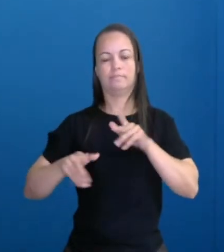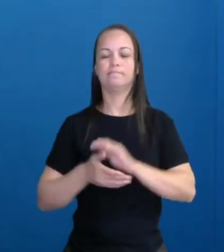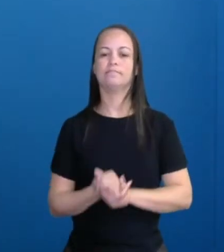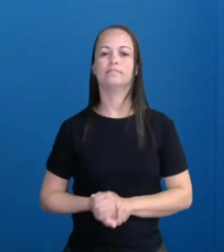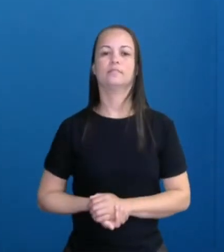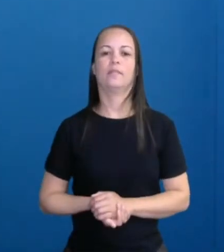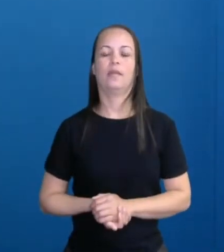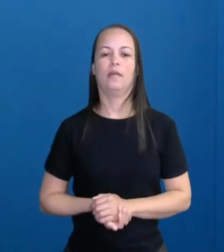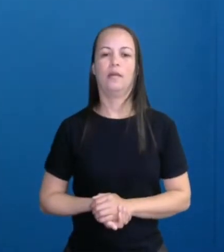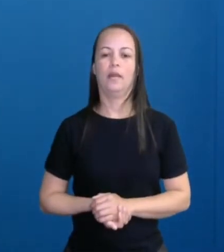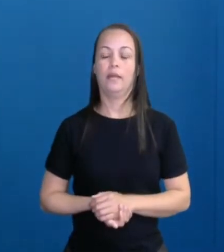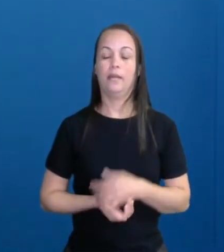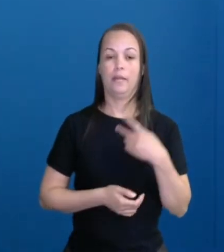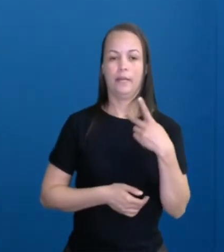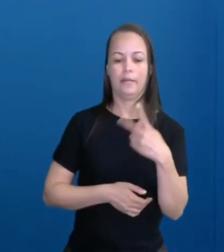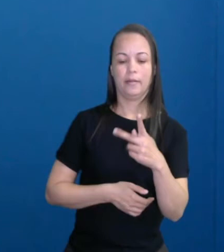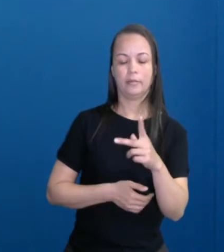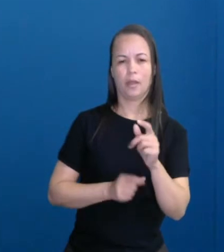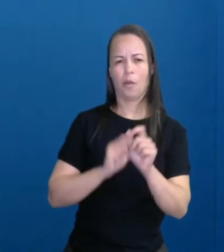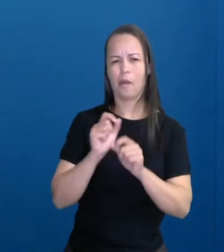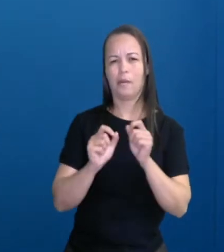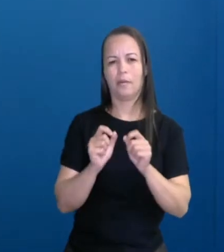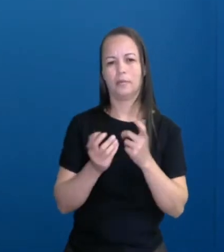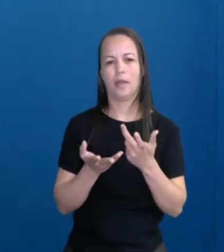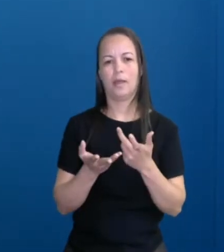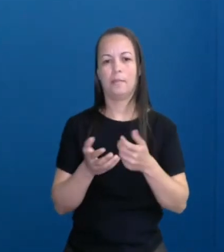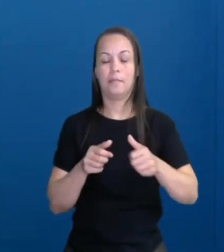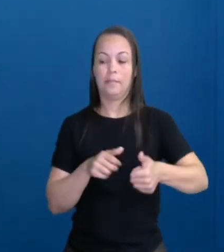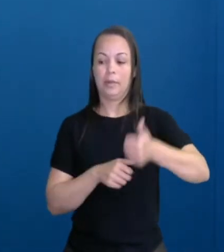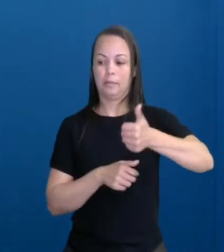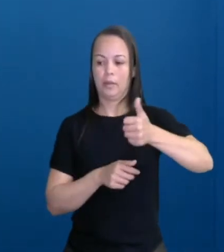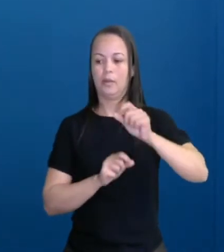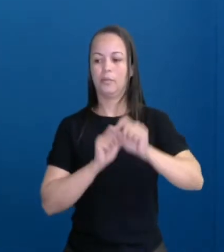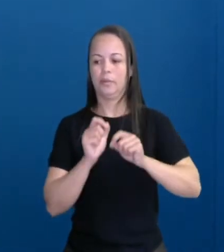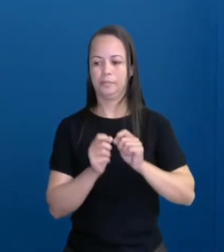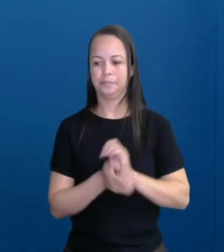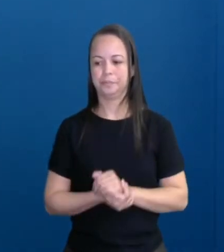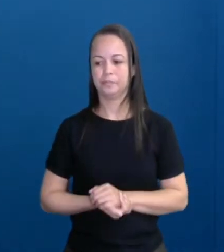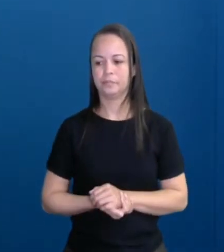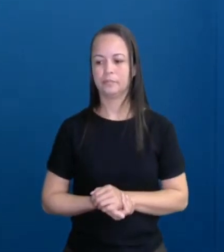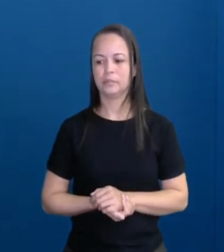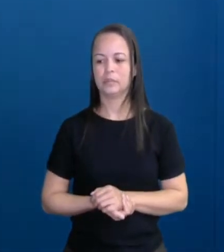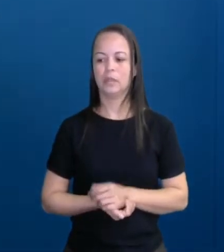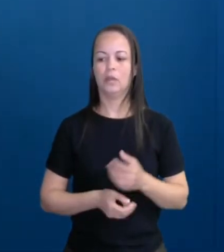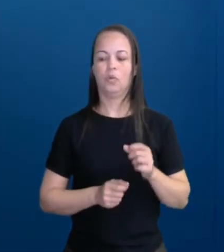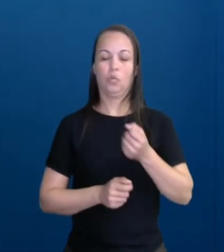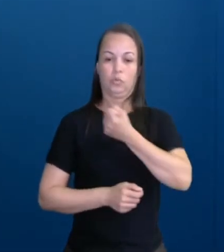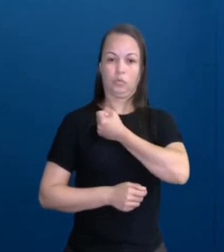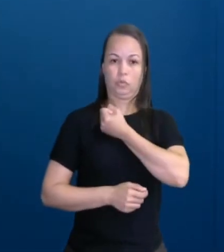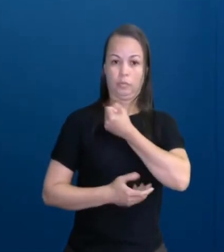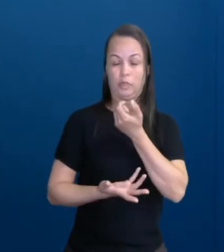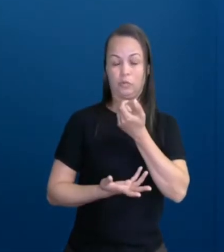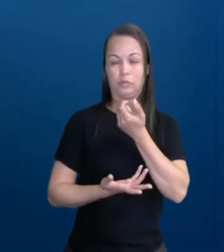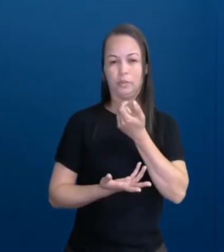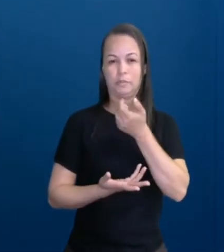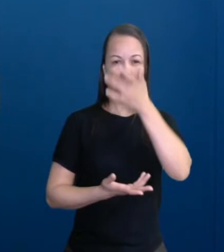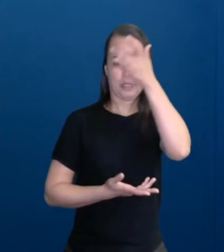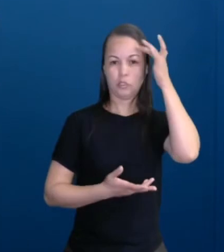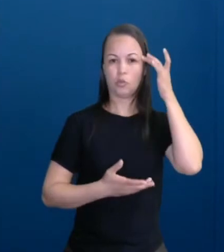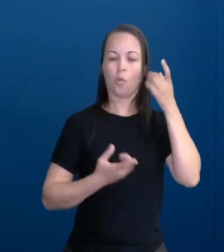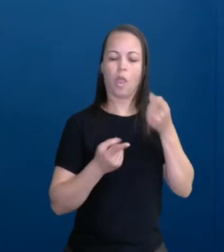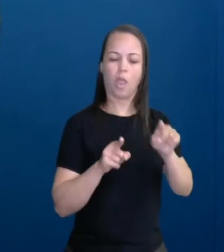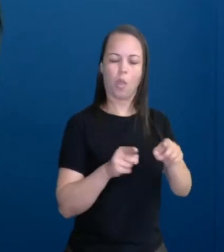ok? Então, na primeira alternativa ali, ó, o número de pessoas em um churrasco e